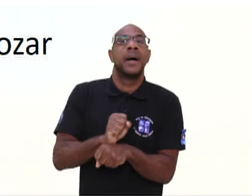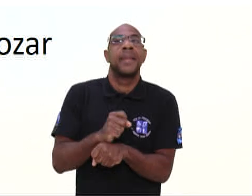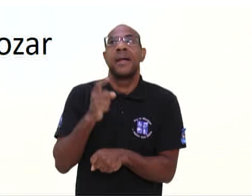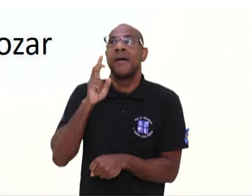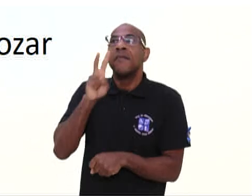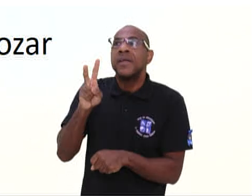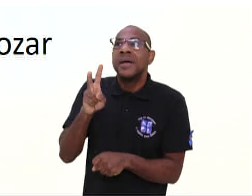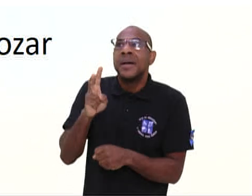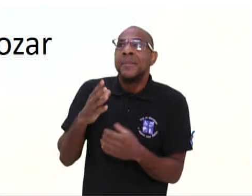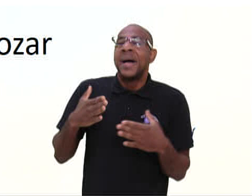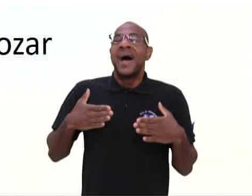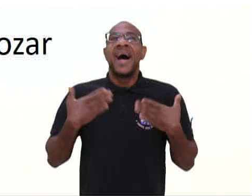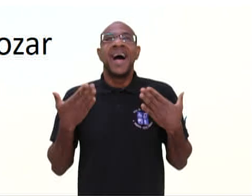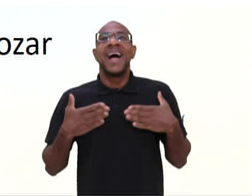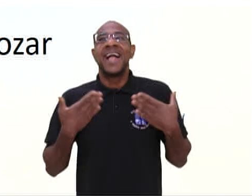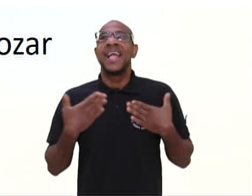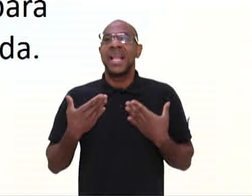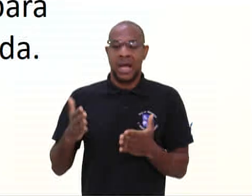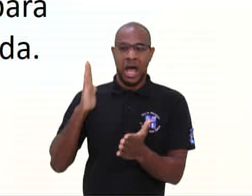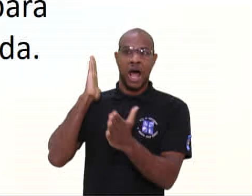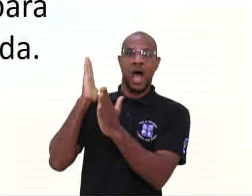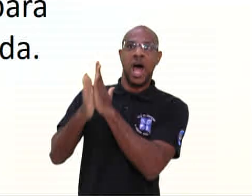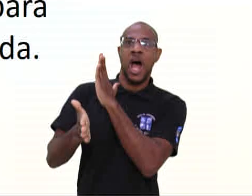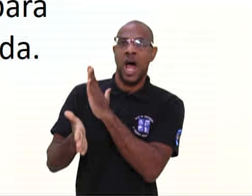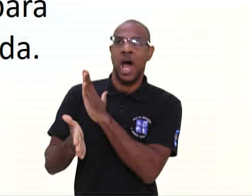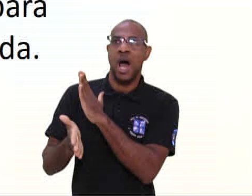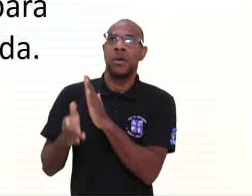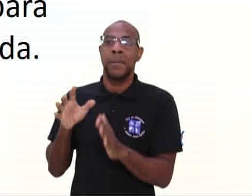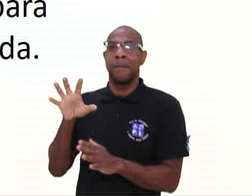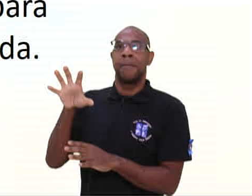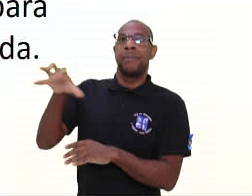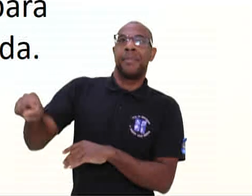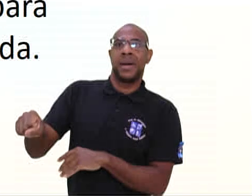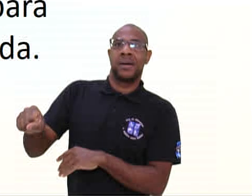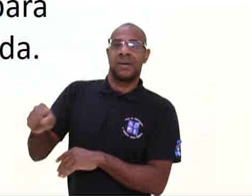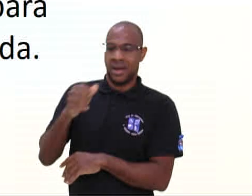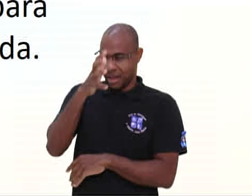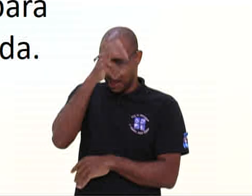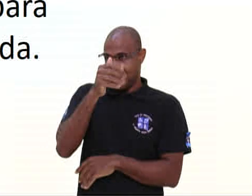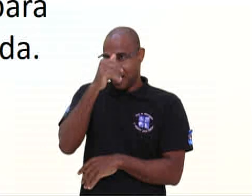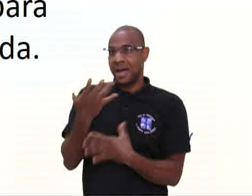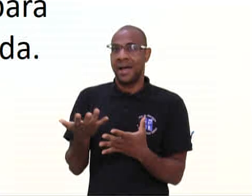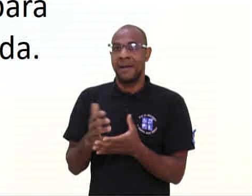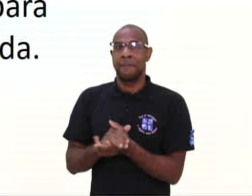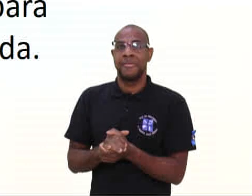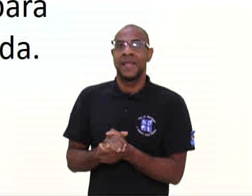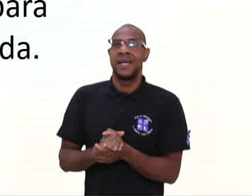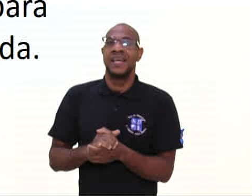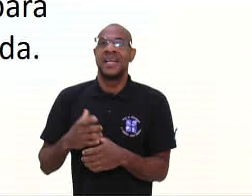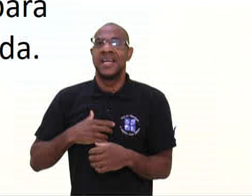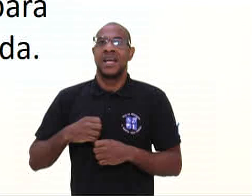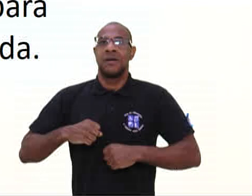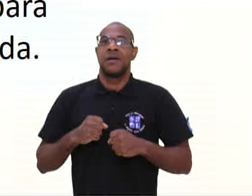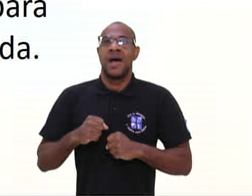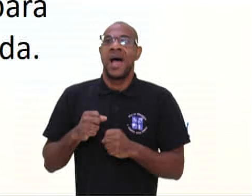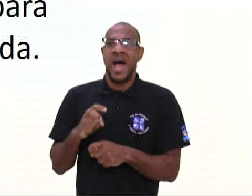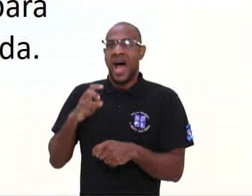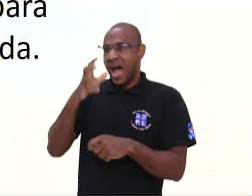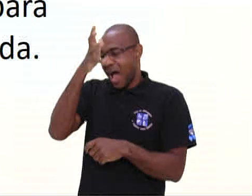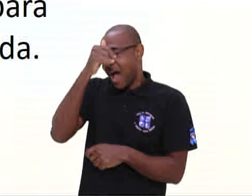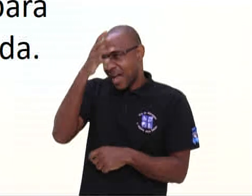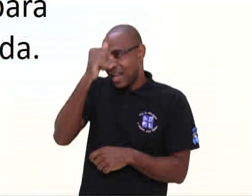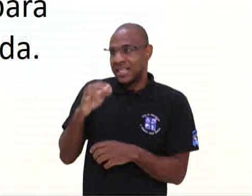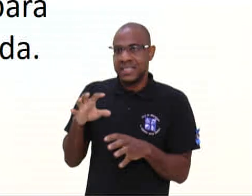sua fuga, o rapaz alcançou-a. Entre gritos e penas, ela foi presa.